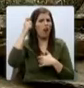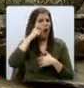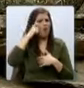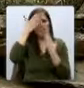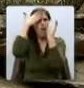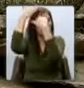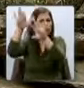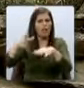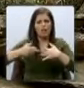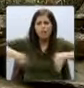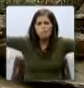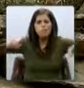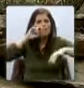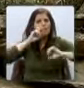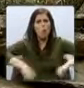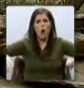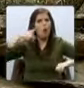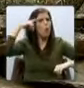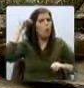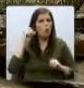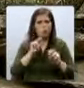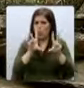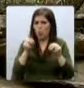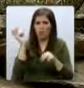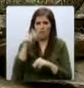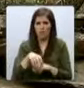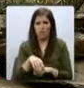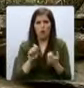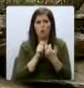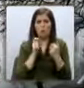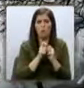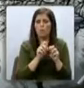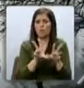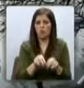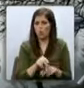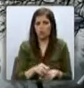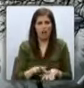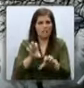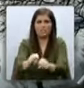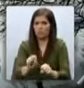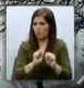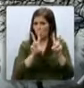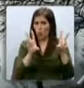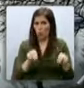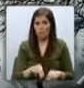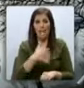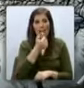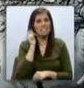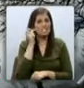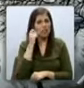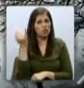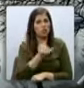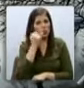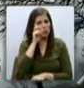teração nenhuma o lobo não pronto nunca te nunca ter problemas Lobo nem ataque nem nada há 15 anos o Instituto de